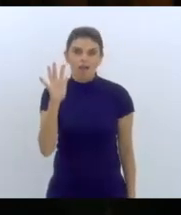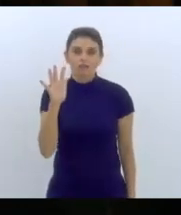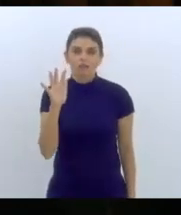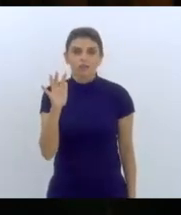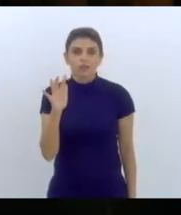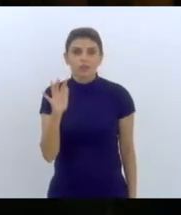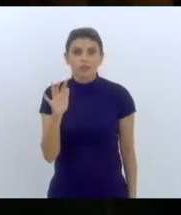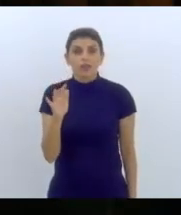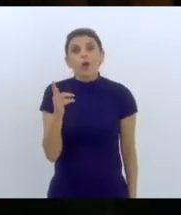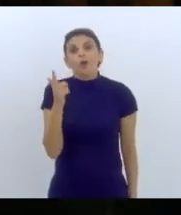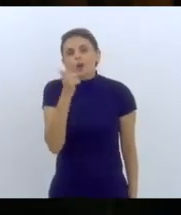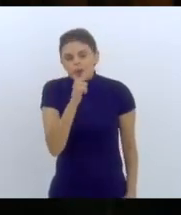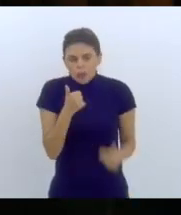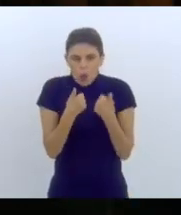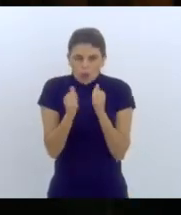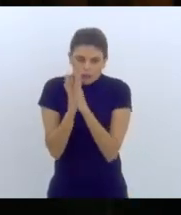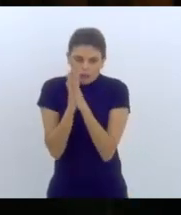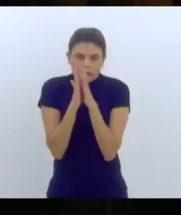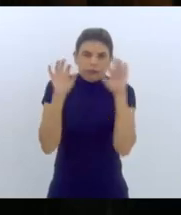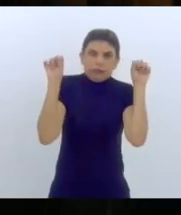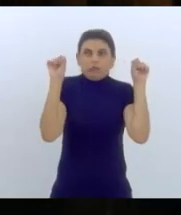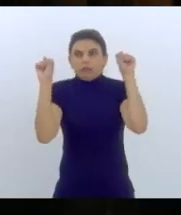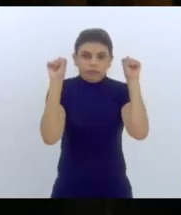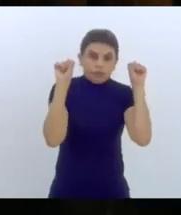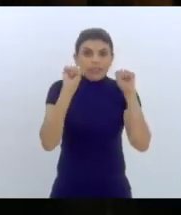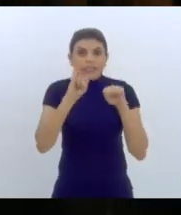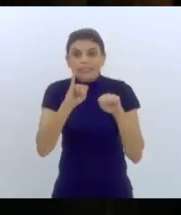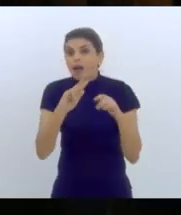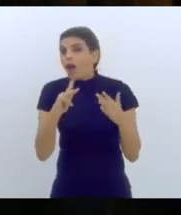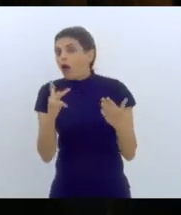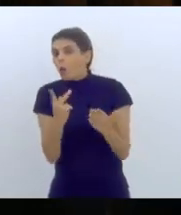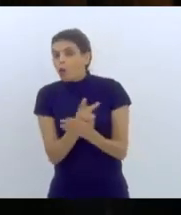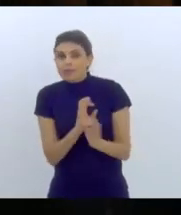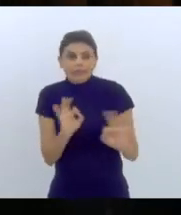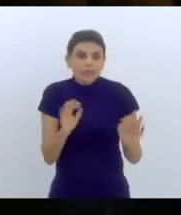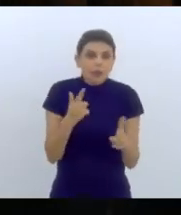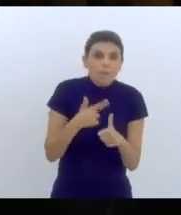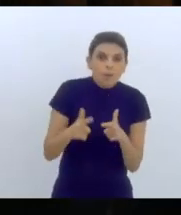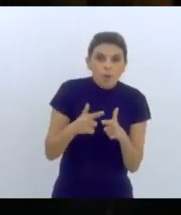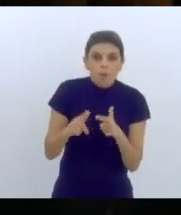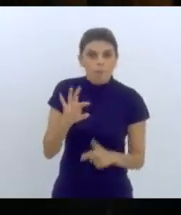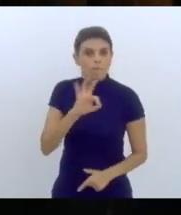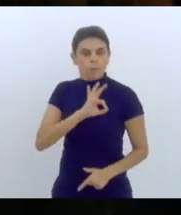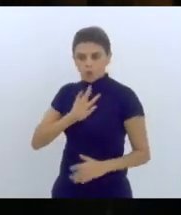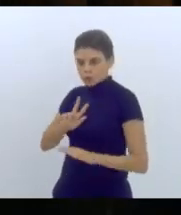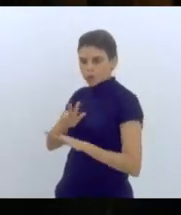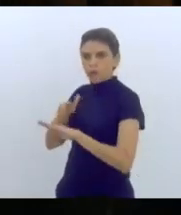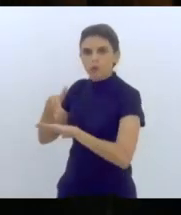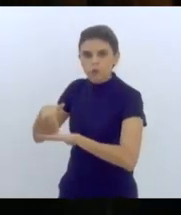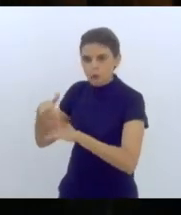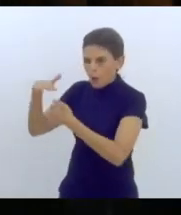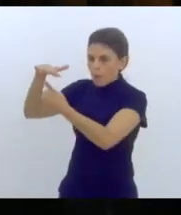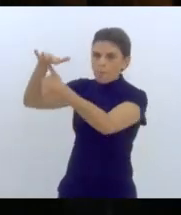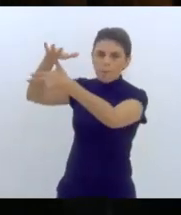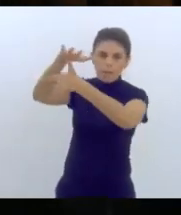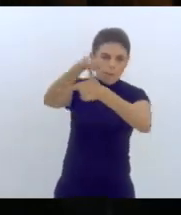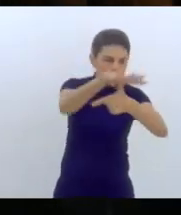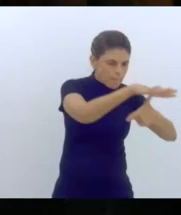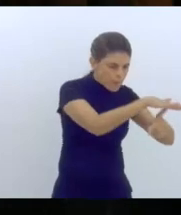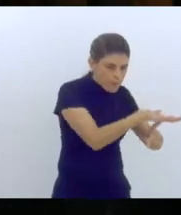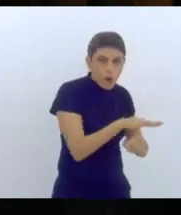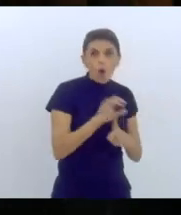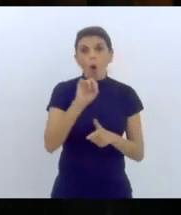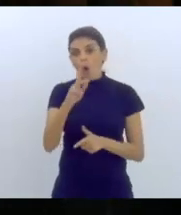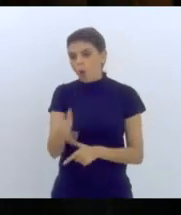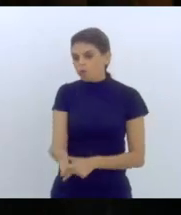de pegar esse ônibus lotado, se uma operação policial não a impediu de chegar até o ponto de ônibus, ou se não